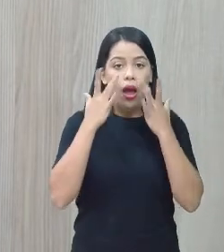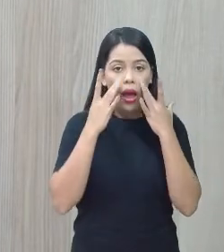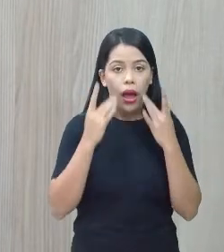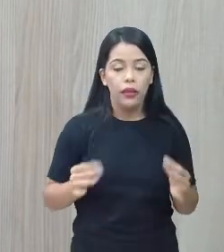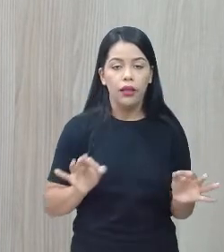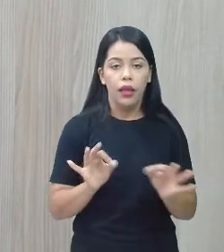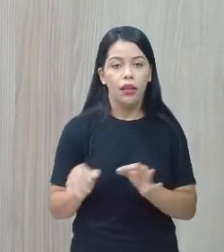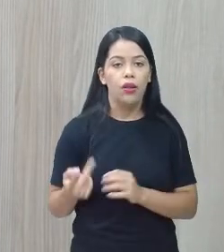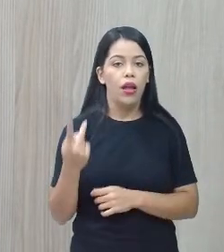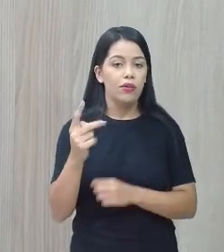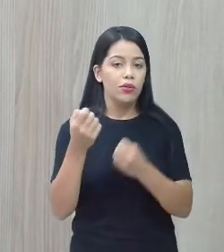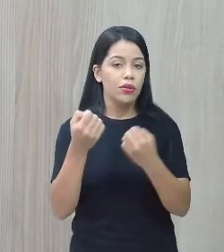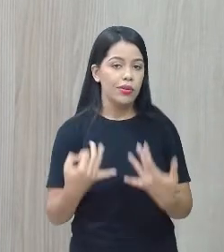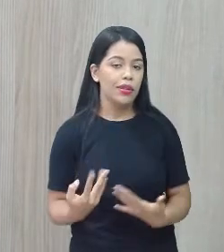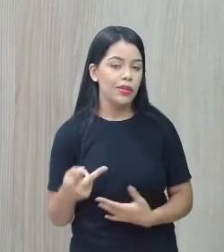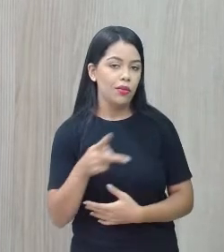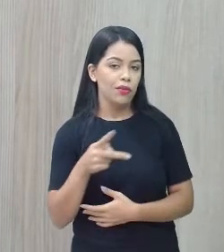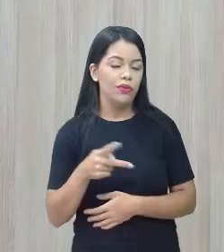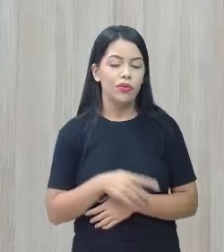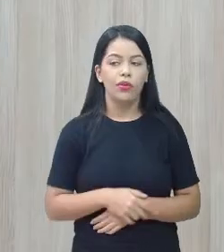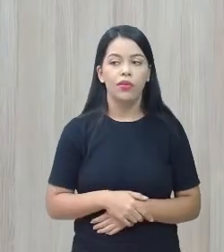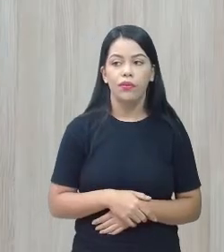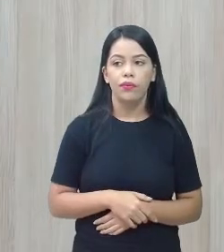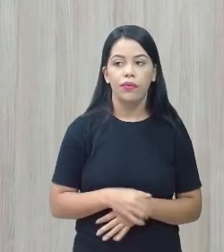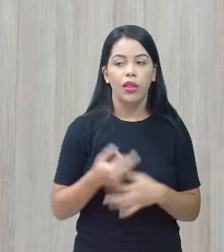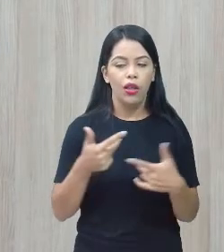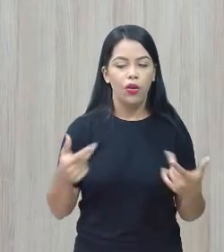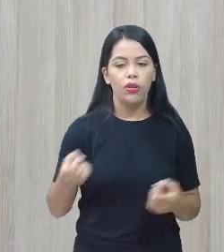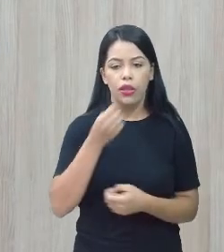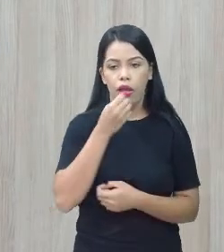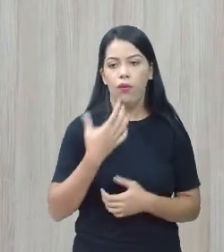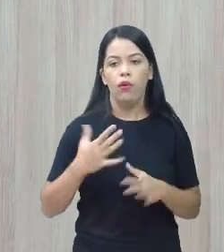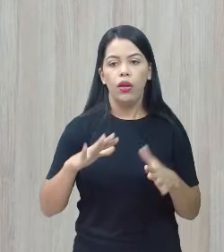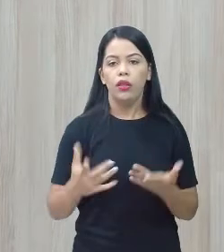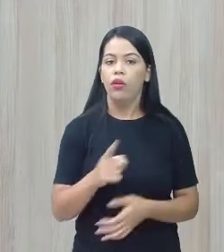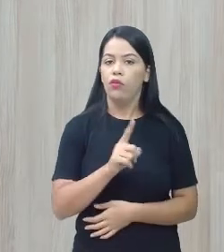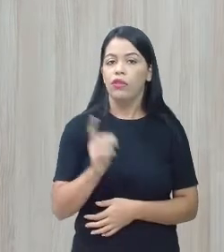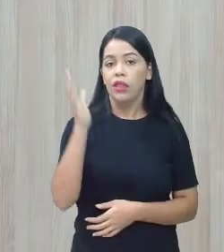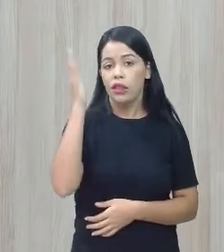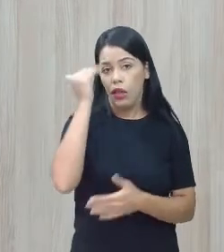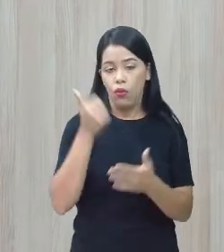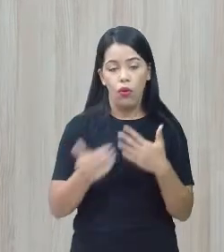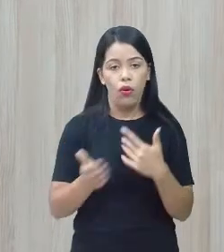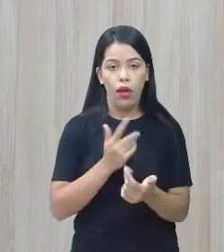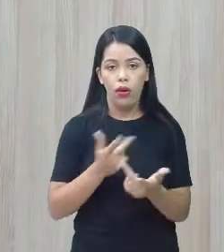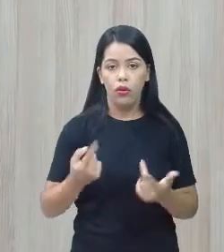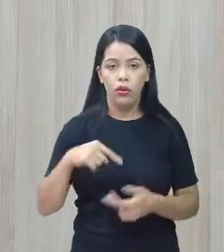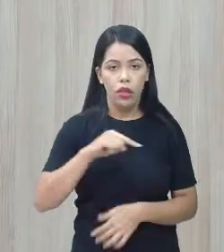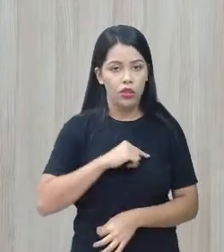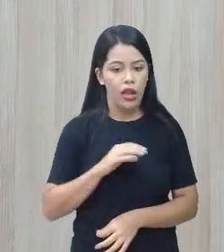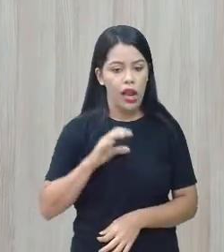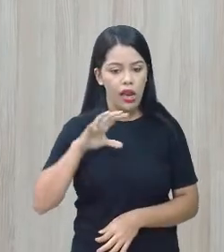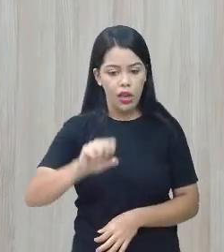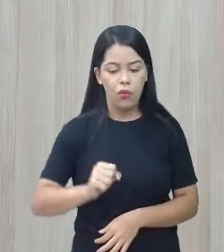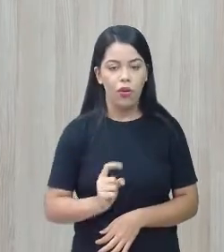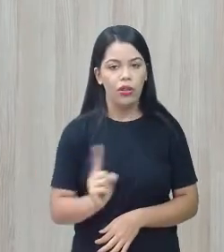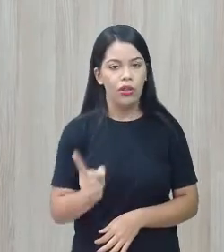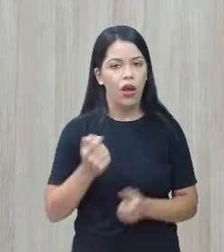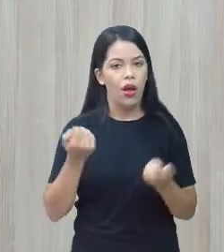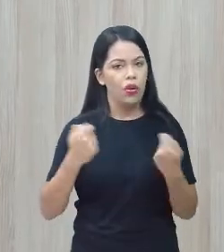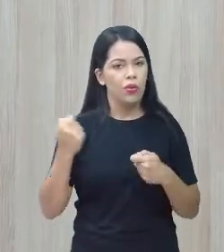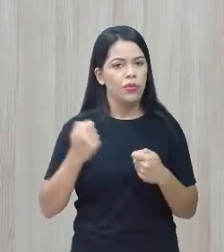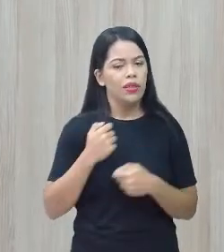suas explicações, professora. Coisa boa, então. Vocês sabem, qualquer coisa a gente não morde, não precisam